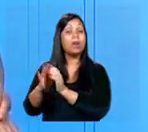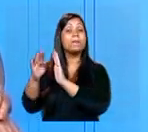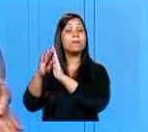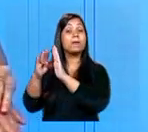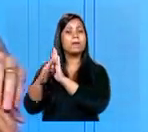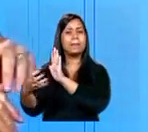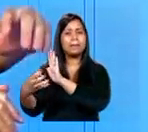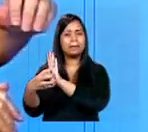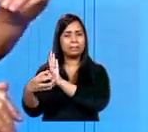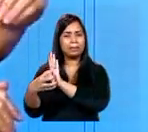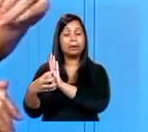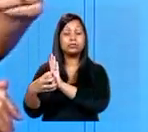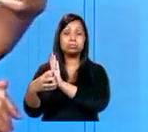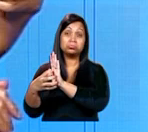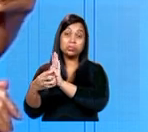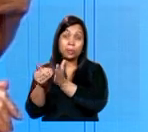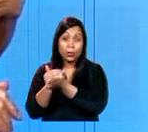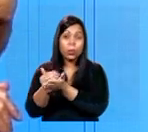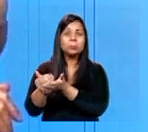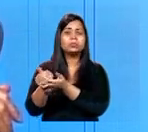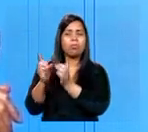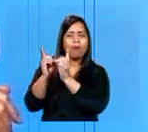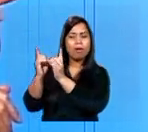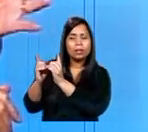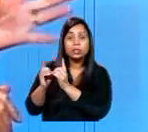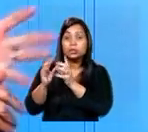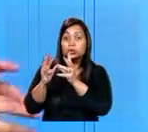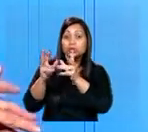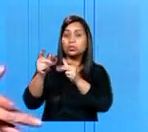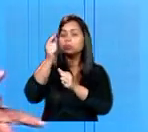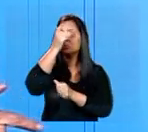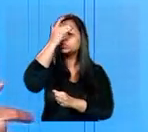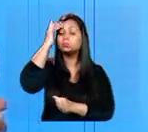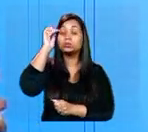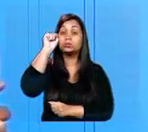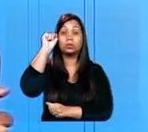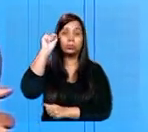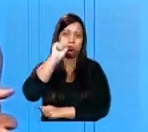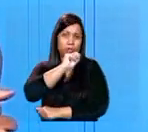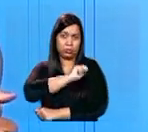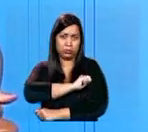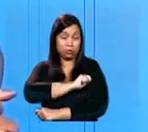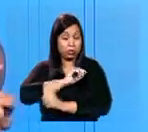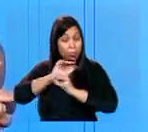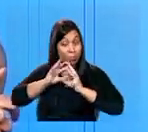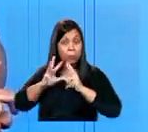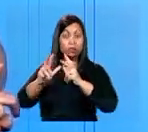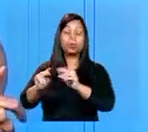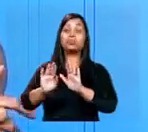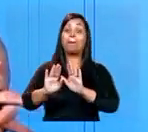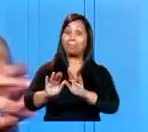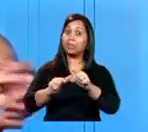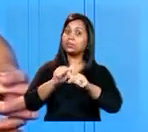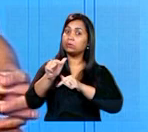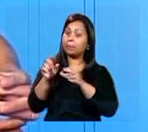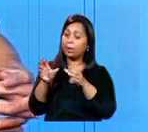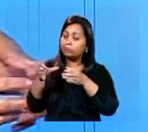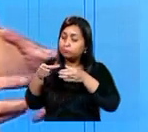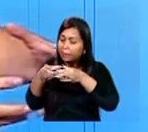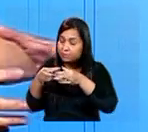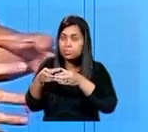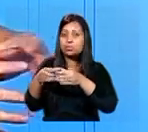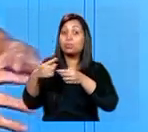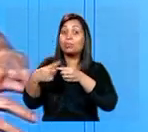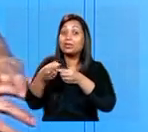da AIDS e passou a fazer o atendimento da população de São José do Rio Preto como um todo. Mas era um serviço restrito,